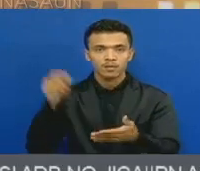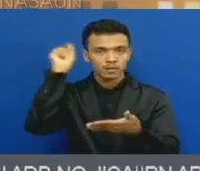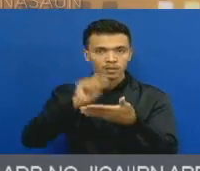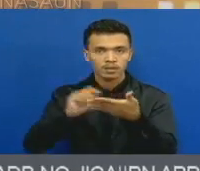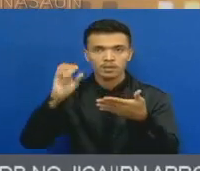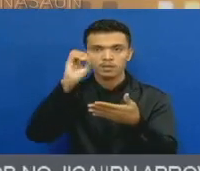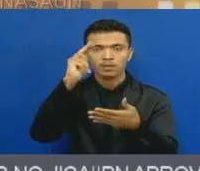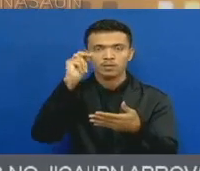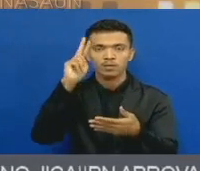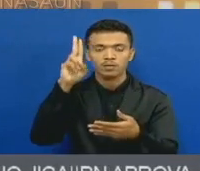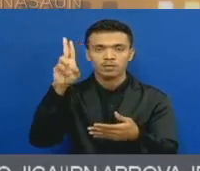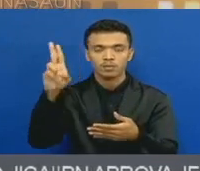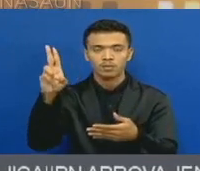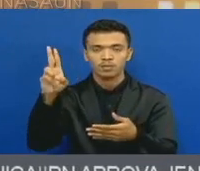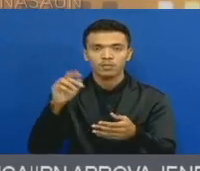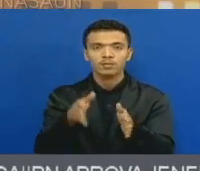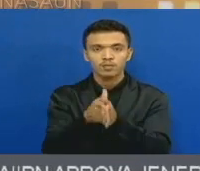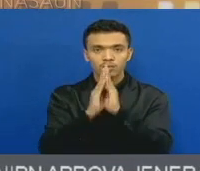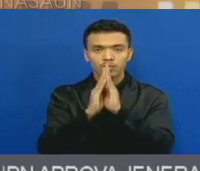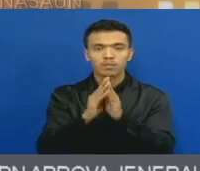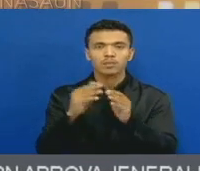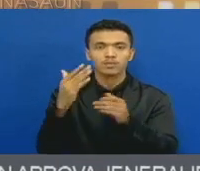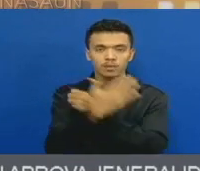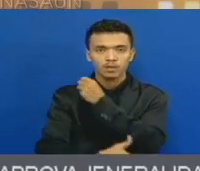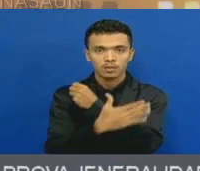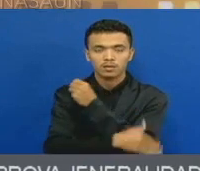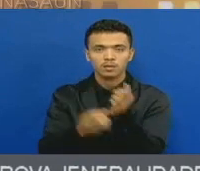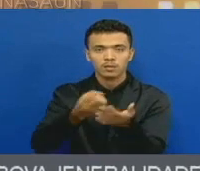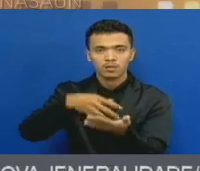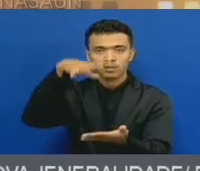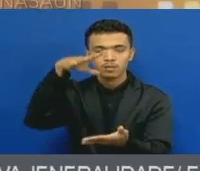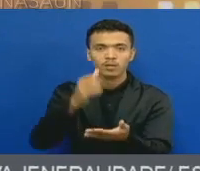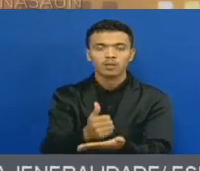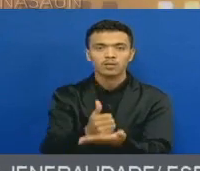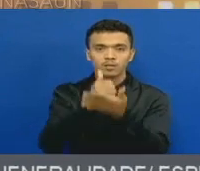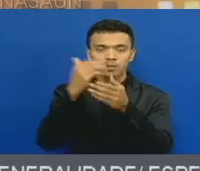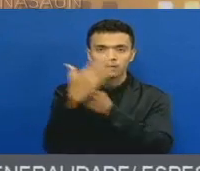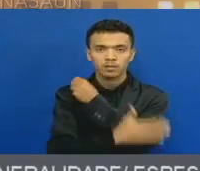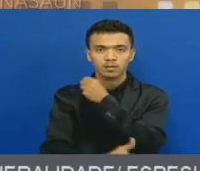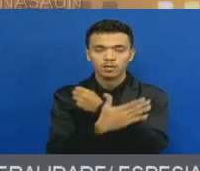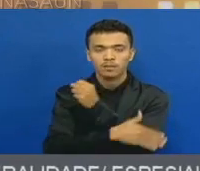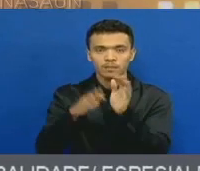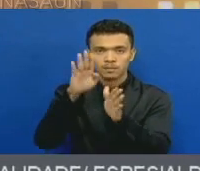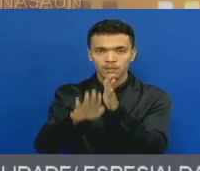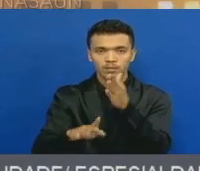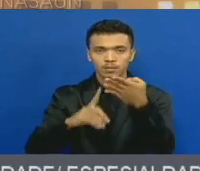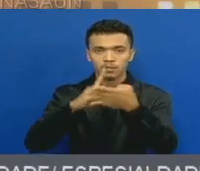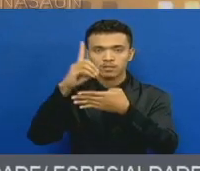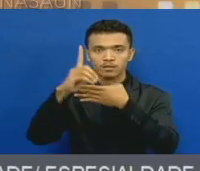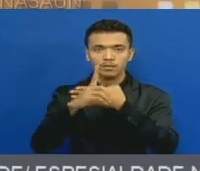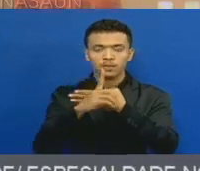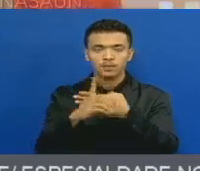Secretário Geral da Organização das Nações Unidas, Russo Rairiku, ajuda a nação a menos desenvolvimento.